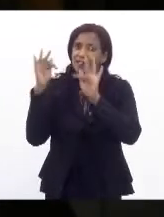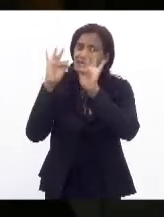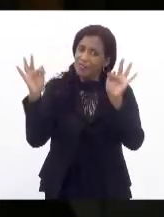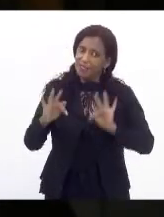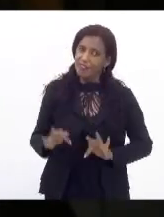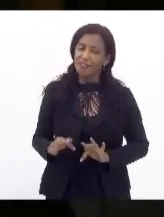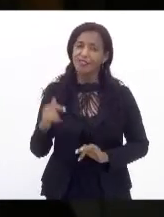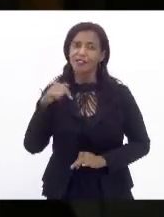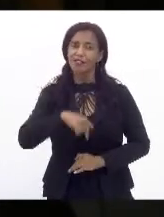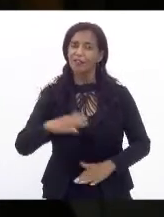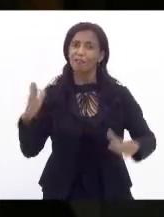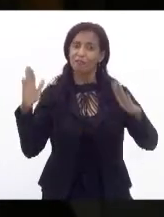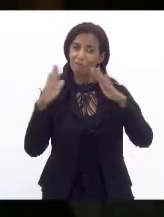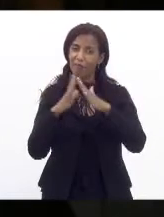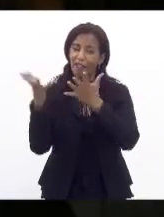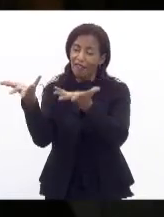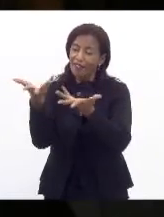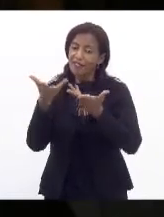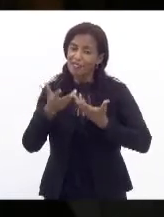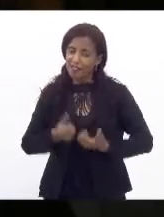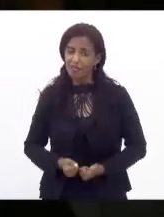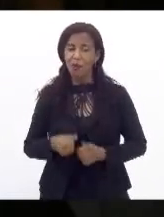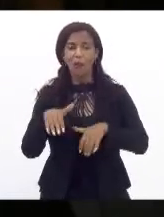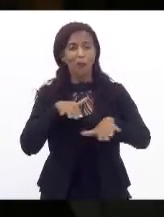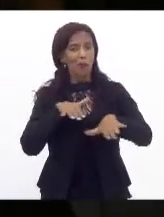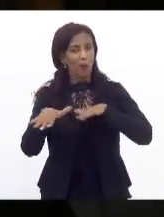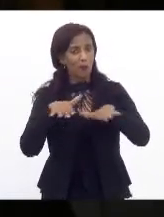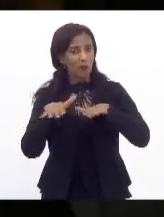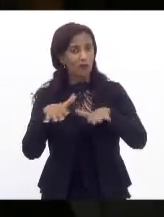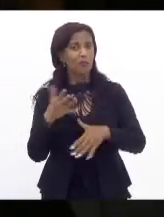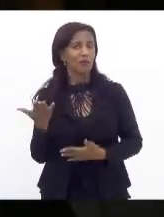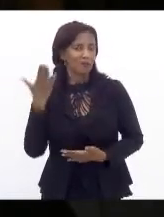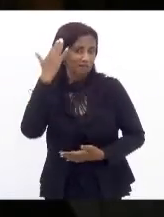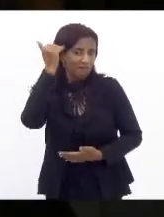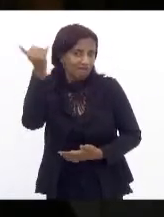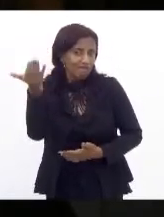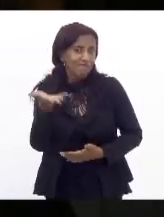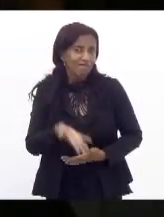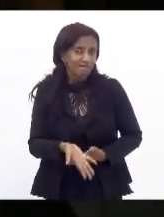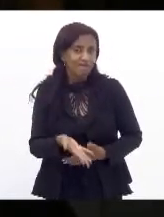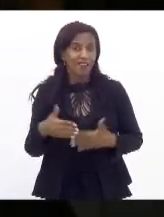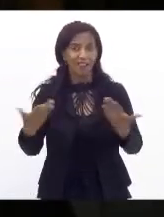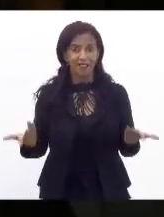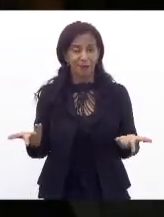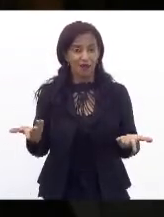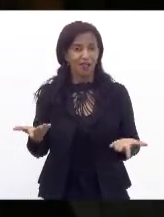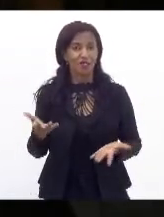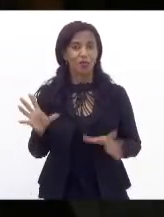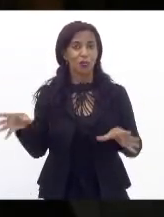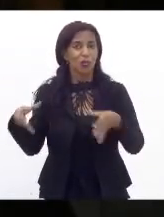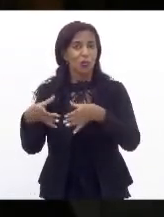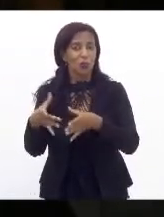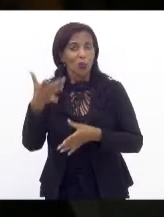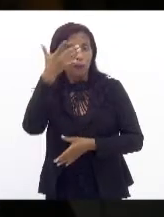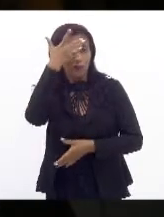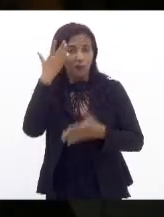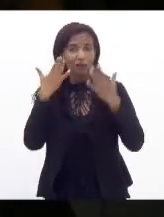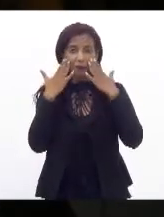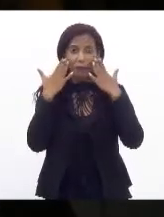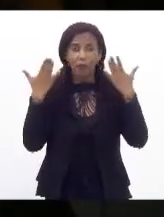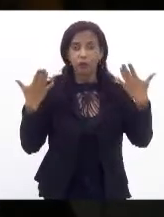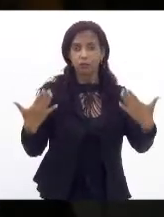Parlamento receba movimentos artísticos, ainda mais aqueles que vão